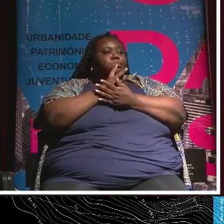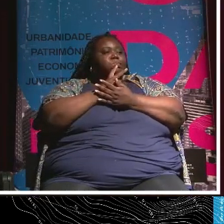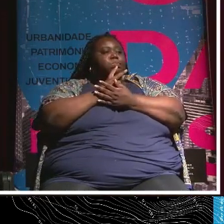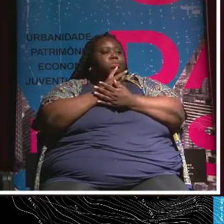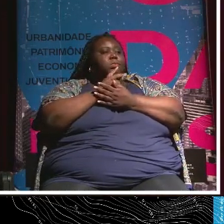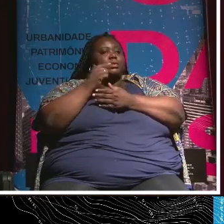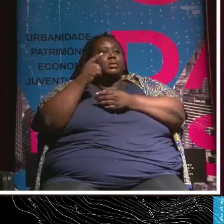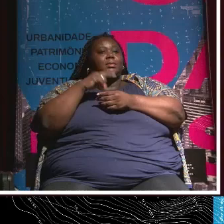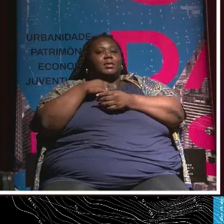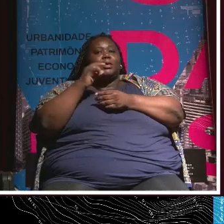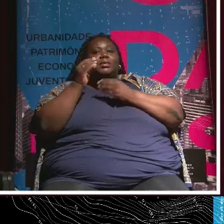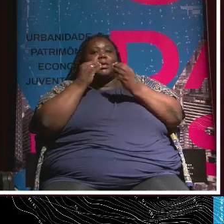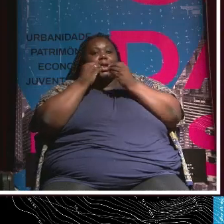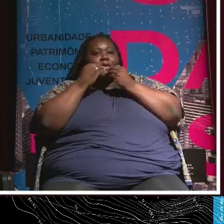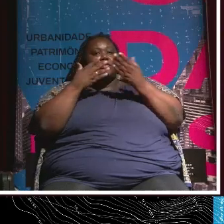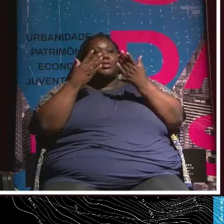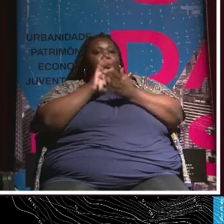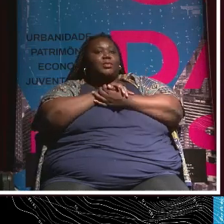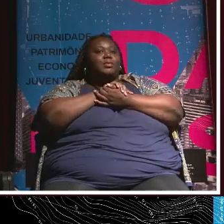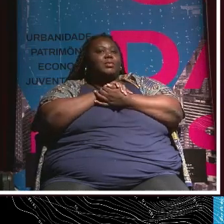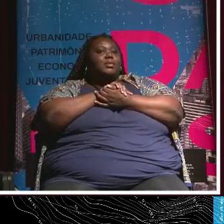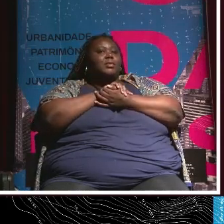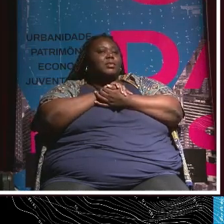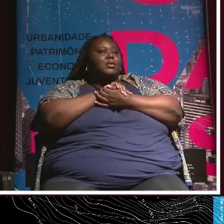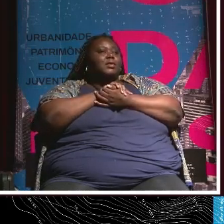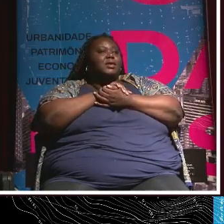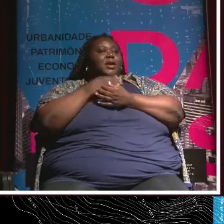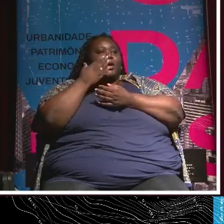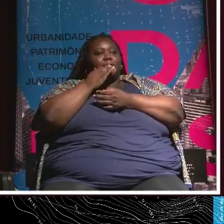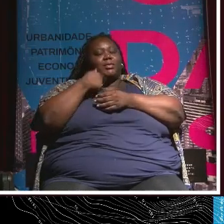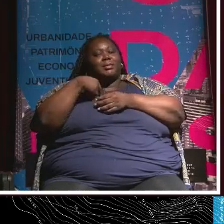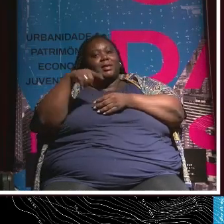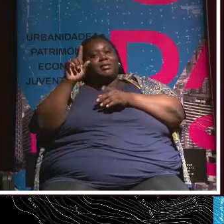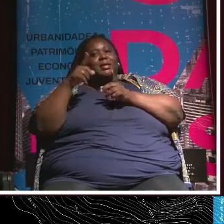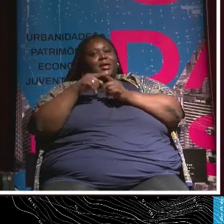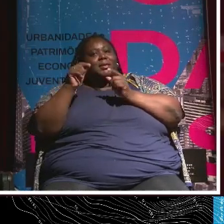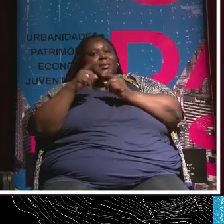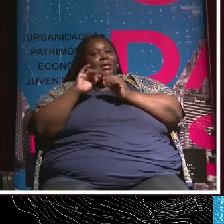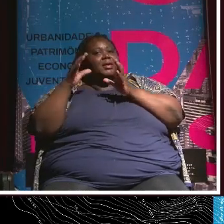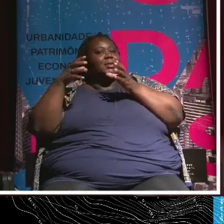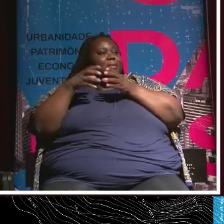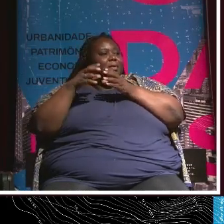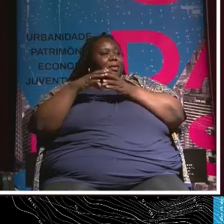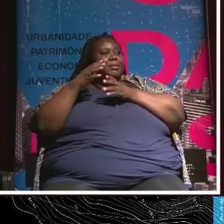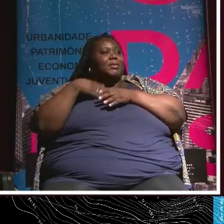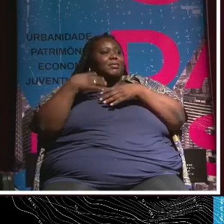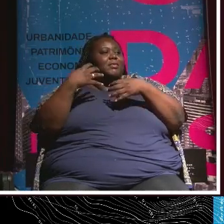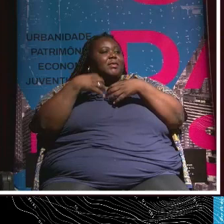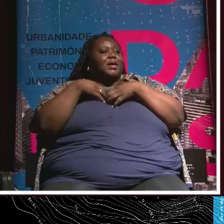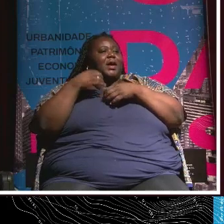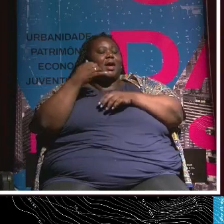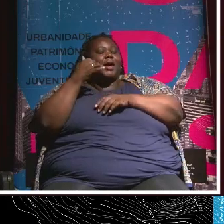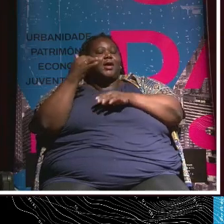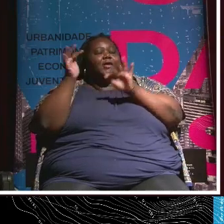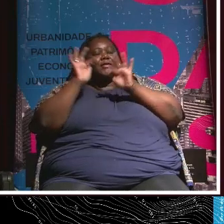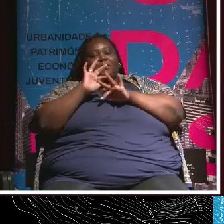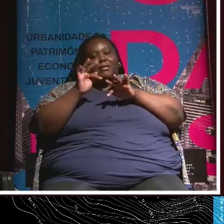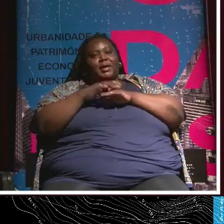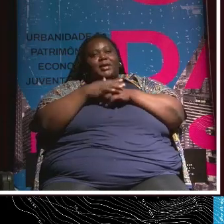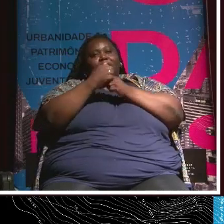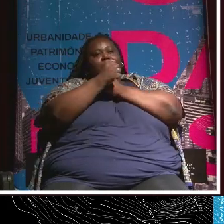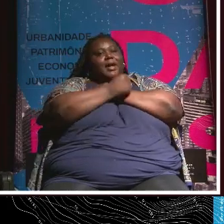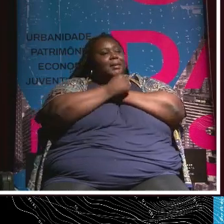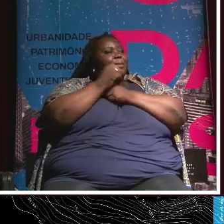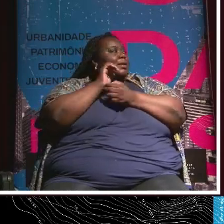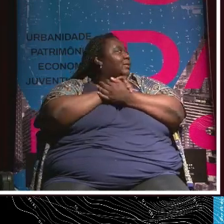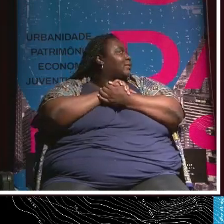pão de queijo hoje ainda, um doce de leite para levar para Brasília, para a equipe ficar energizada. Um abraço,